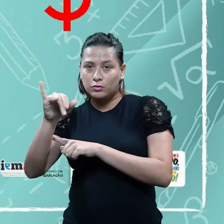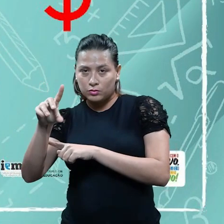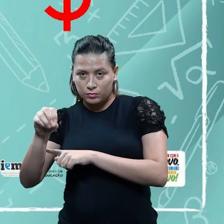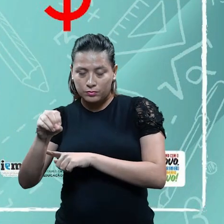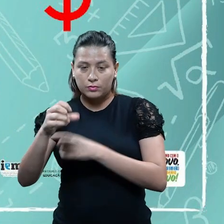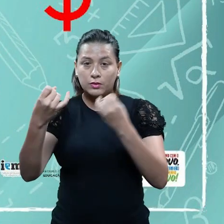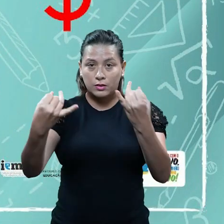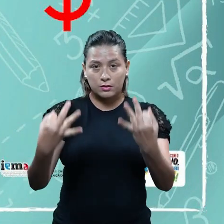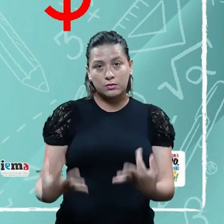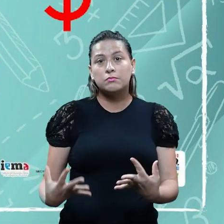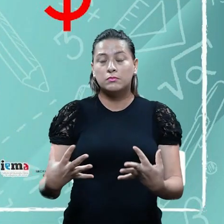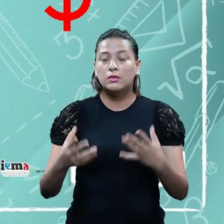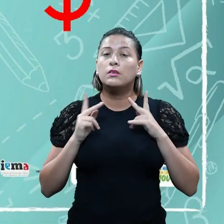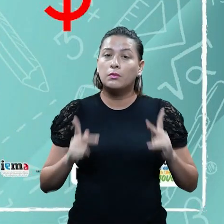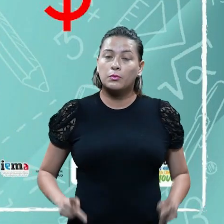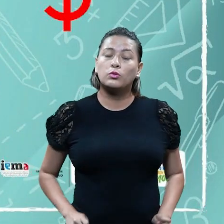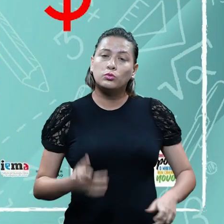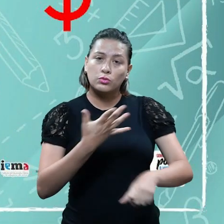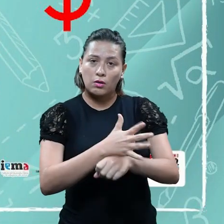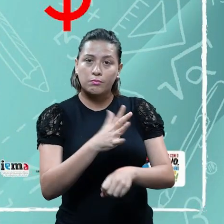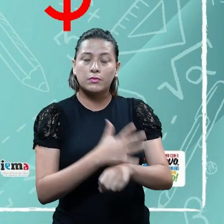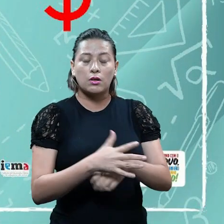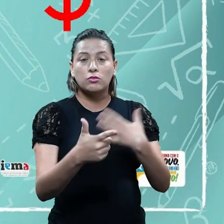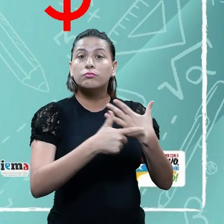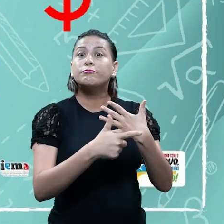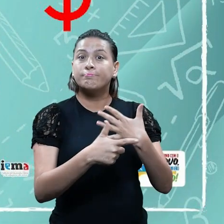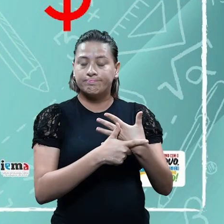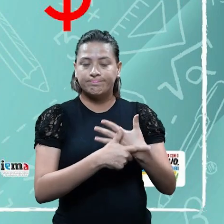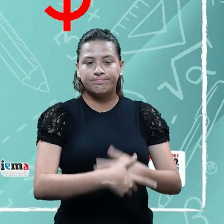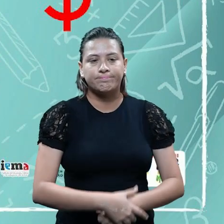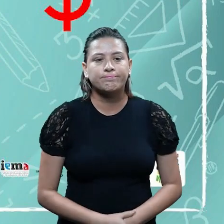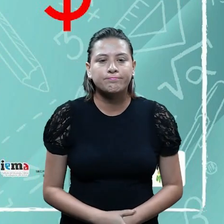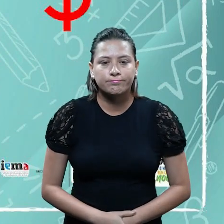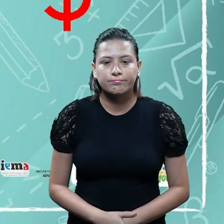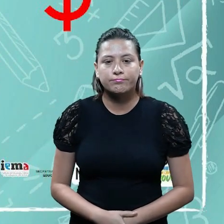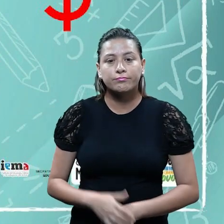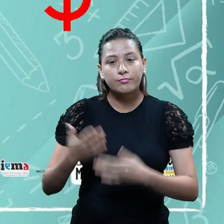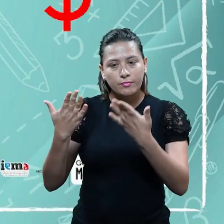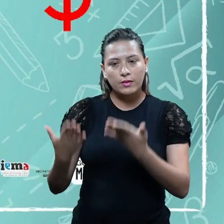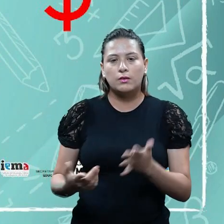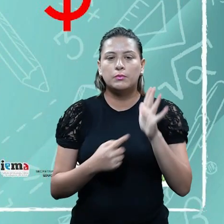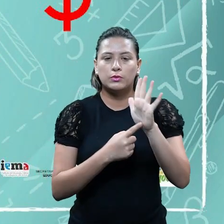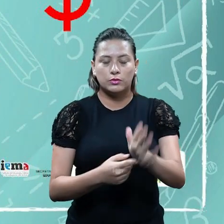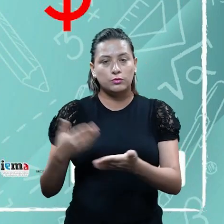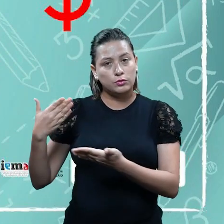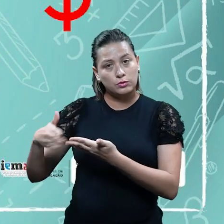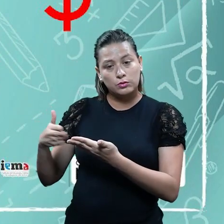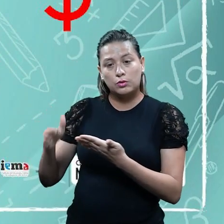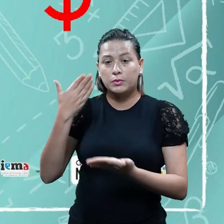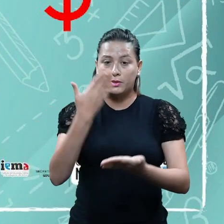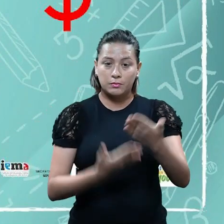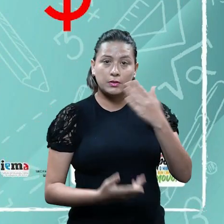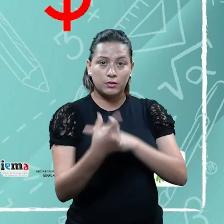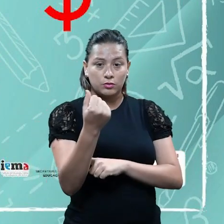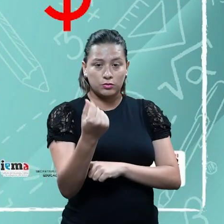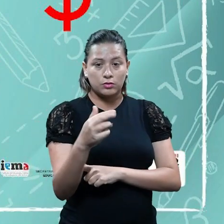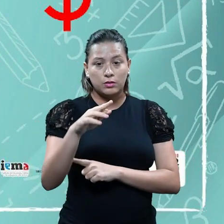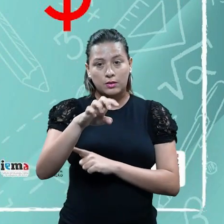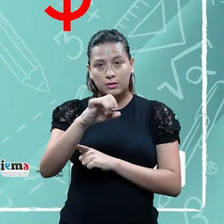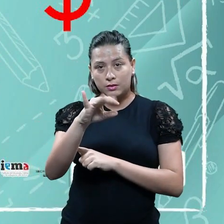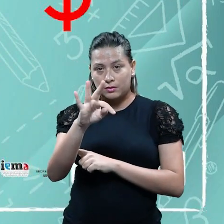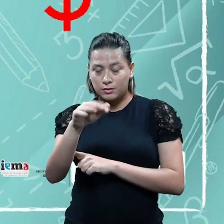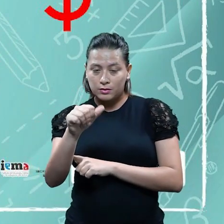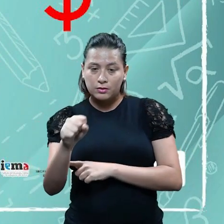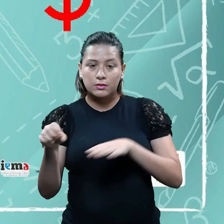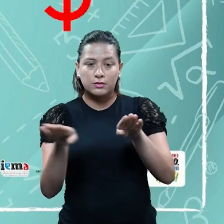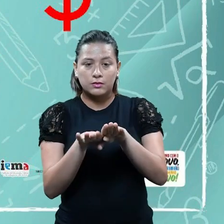vamos continuar aqui? Então, na demonstração de sobras e perdas, as receitas e despesas decorrentes de ato